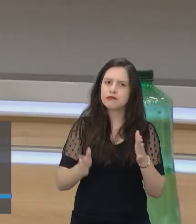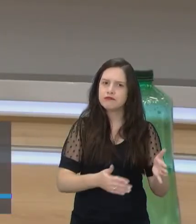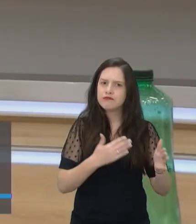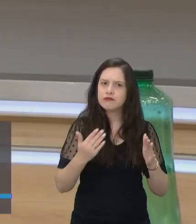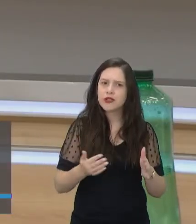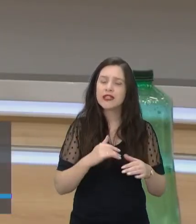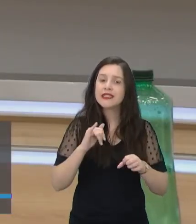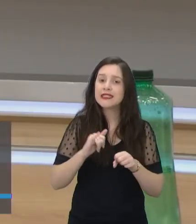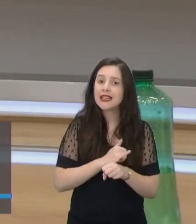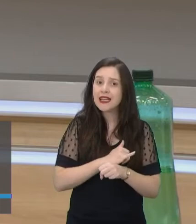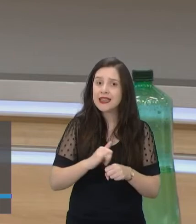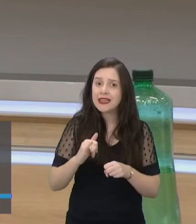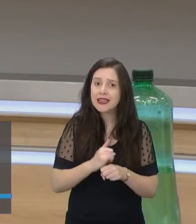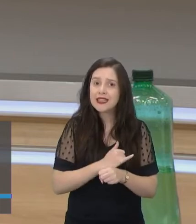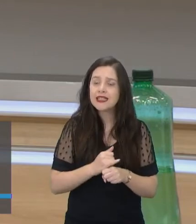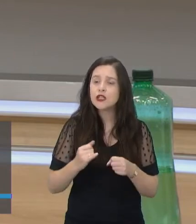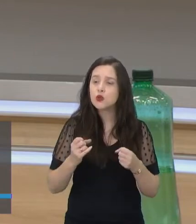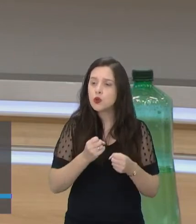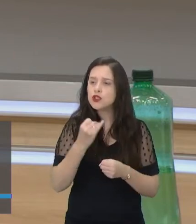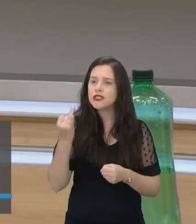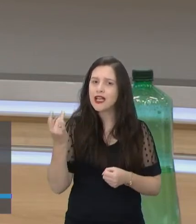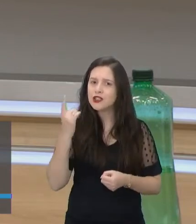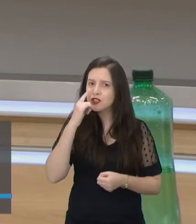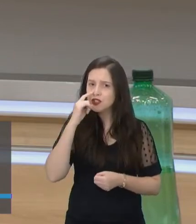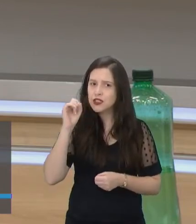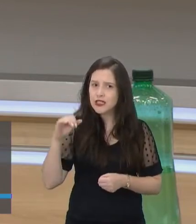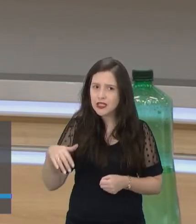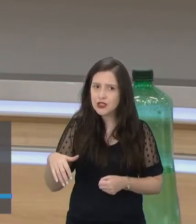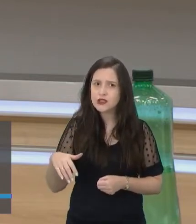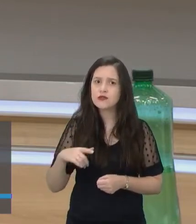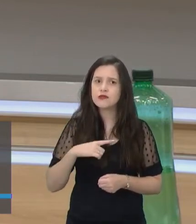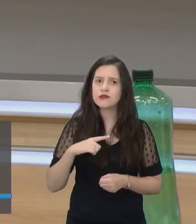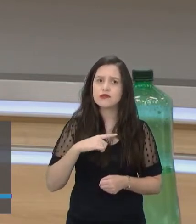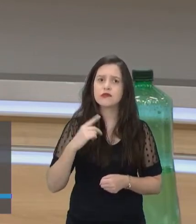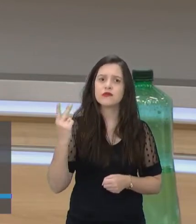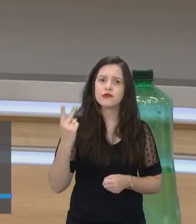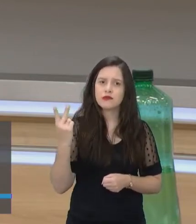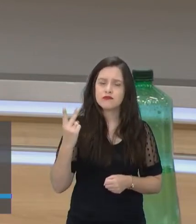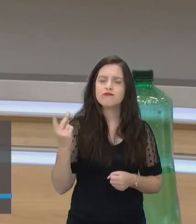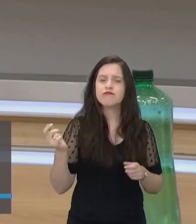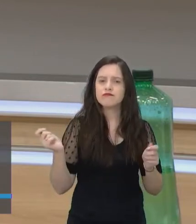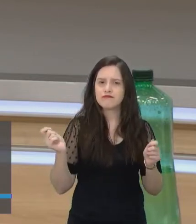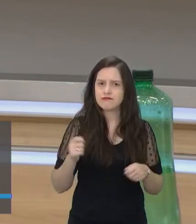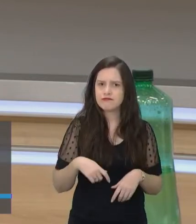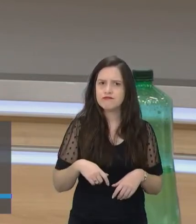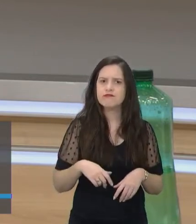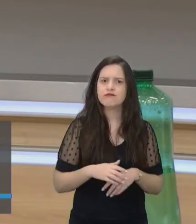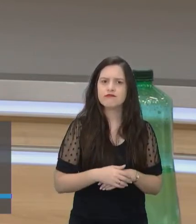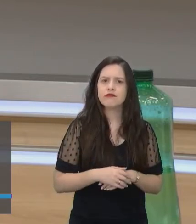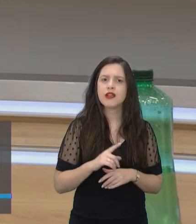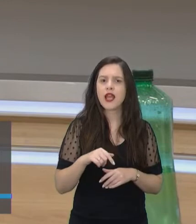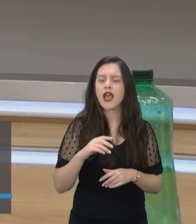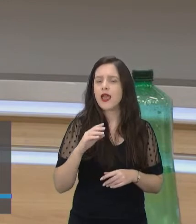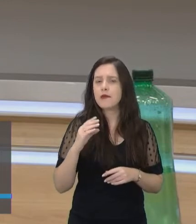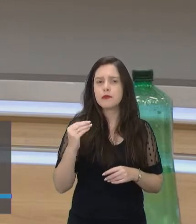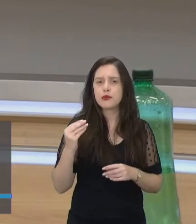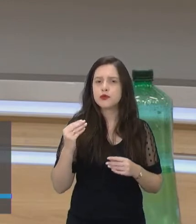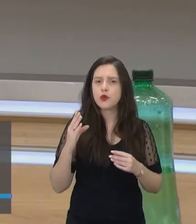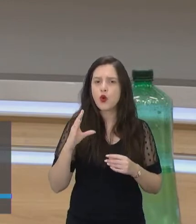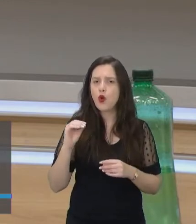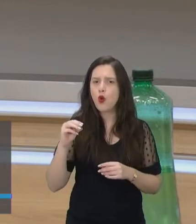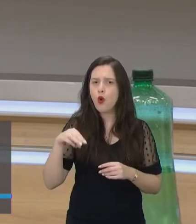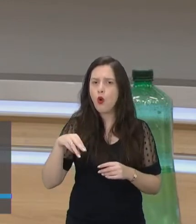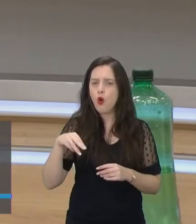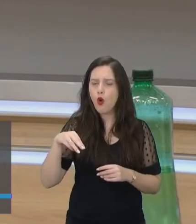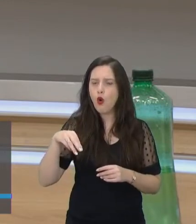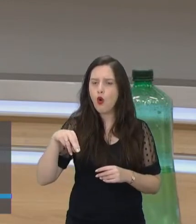as estratégias ali do descarte de lixo que vários países têm. A nossa segunda aula a gente também situou isso. E a gente falou muito da coleta seletiva, que